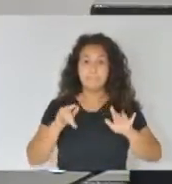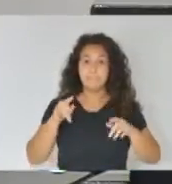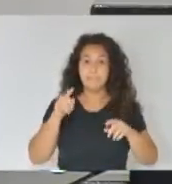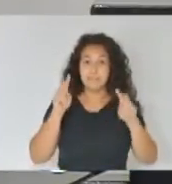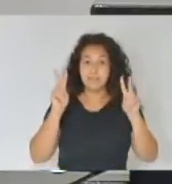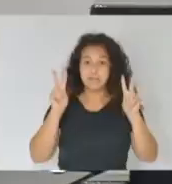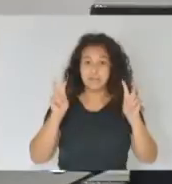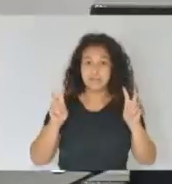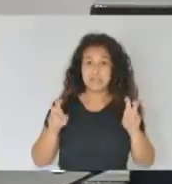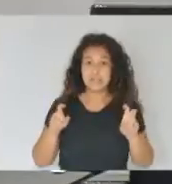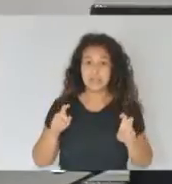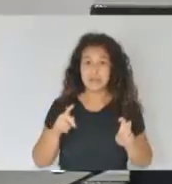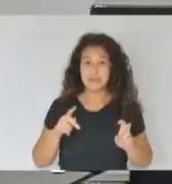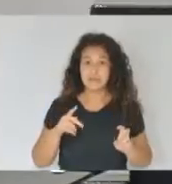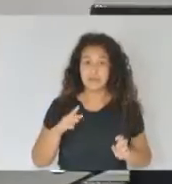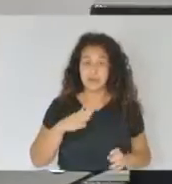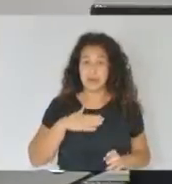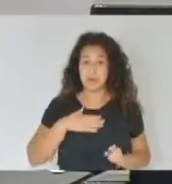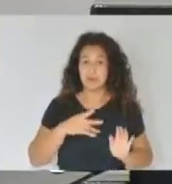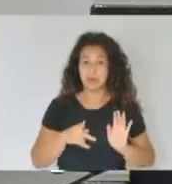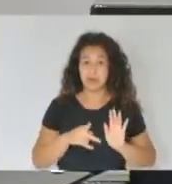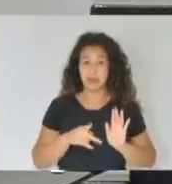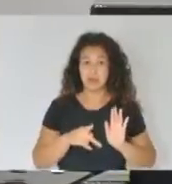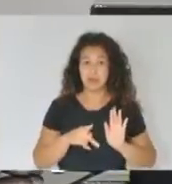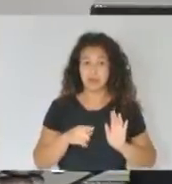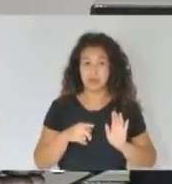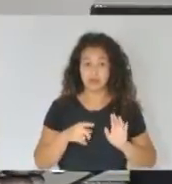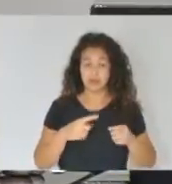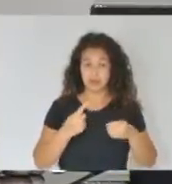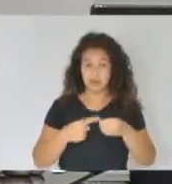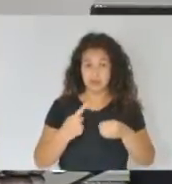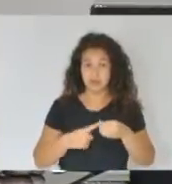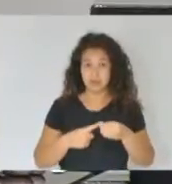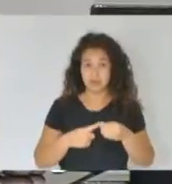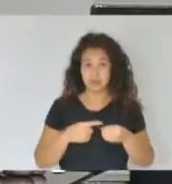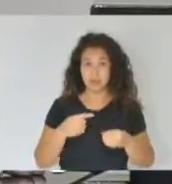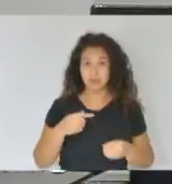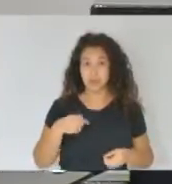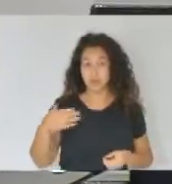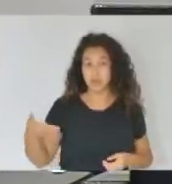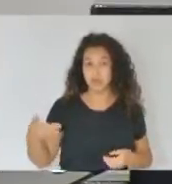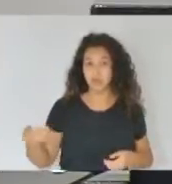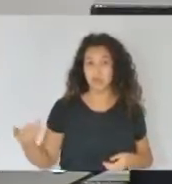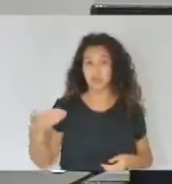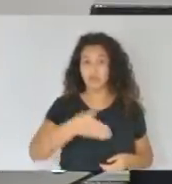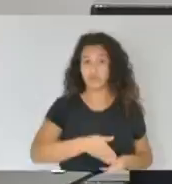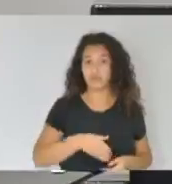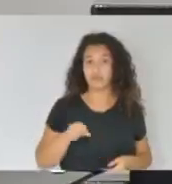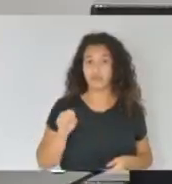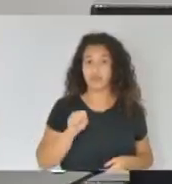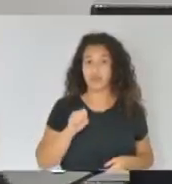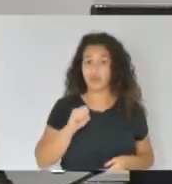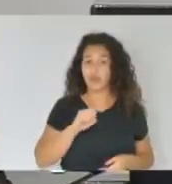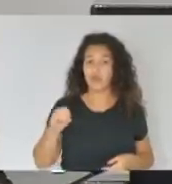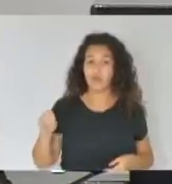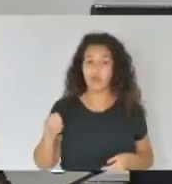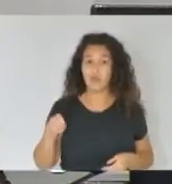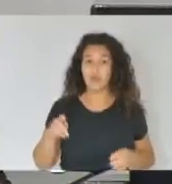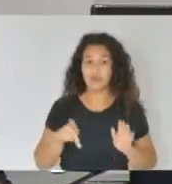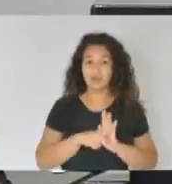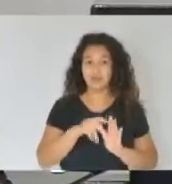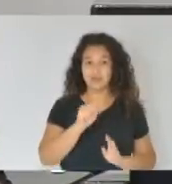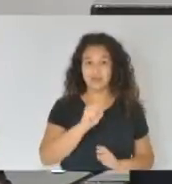esta a minha região, eu venho do oeste de Santa Catarina, do meio-oeste, mas estou falando dessa